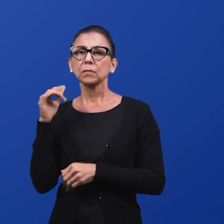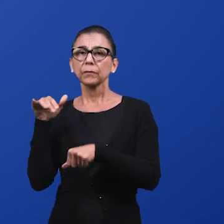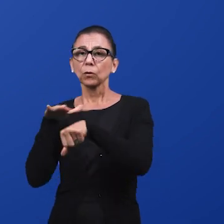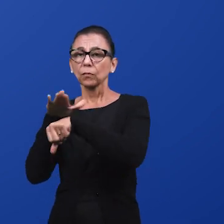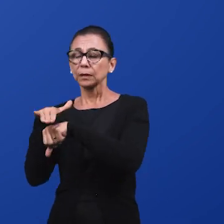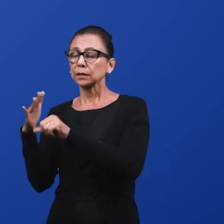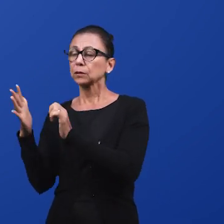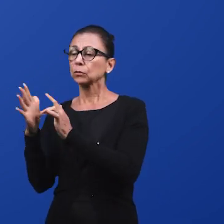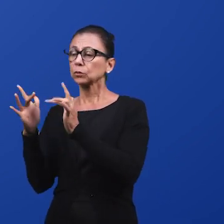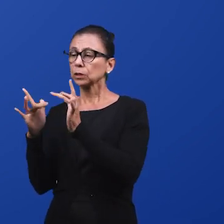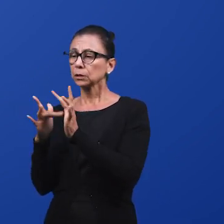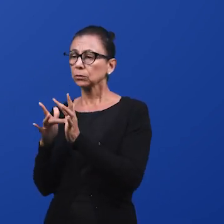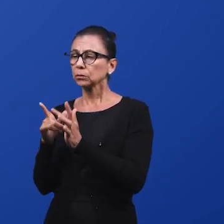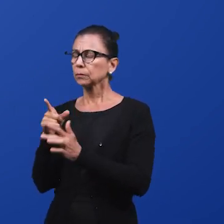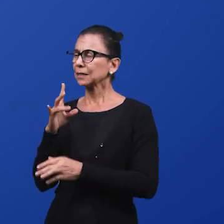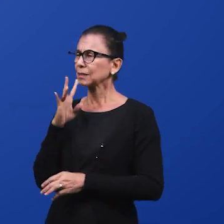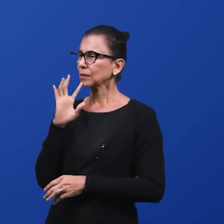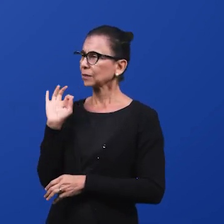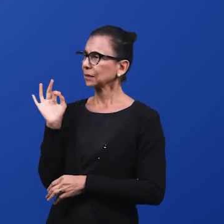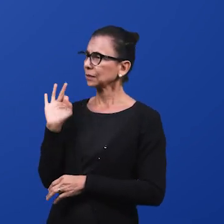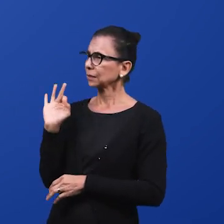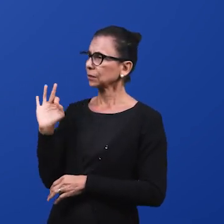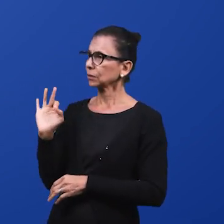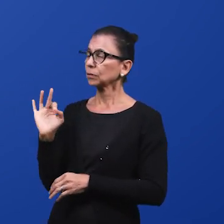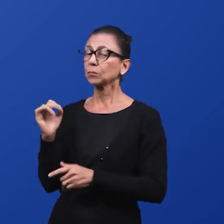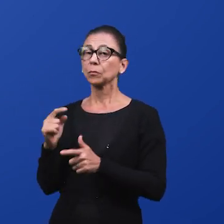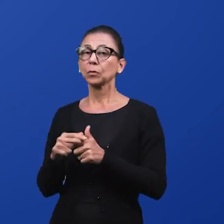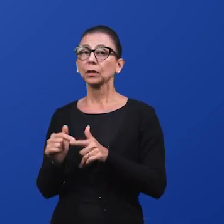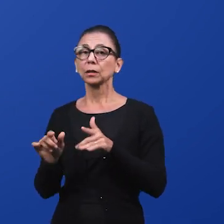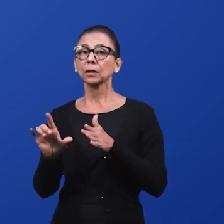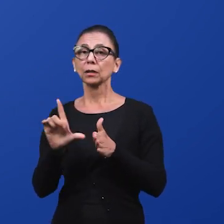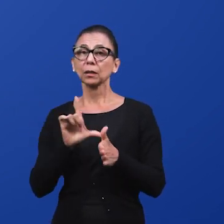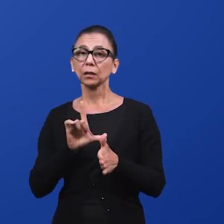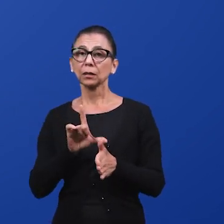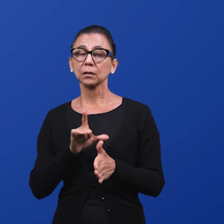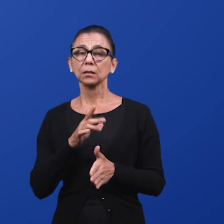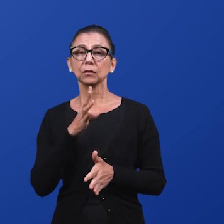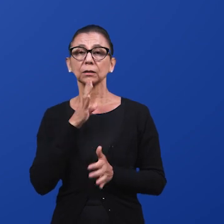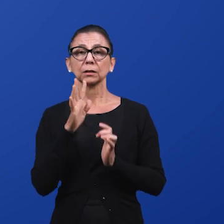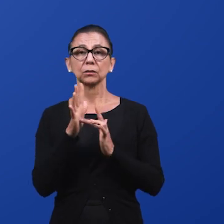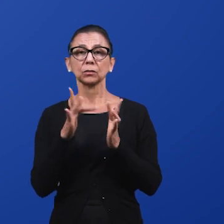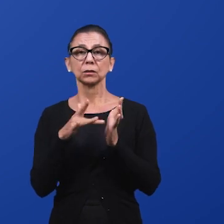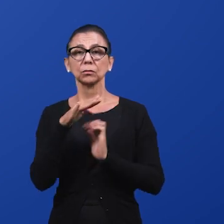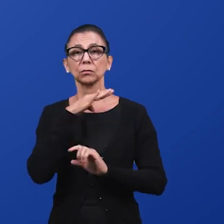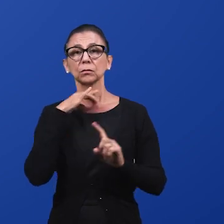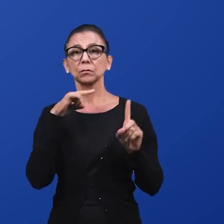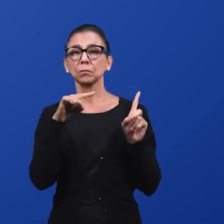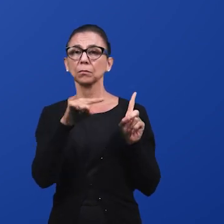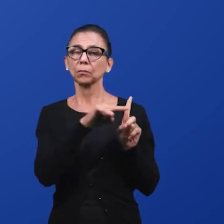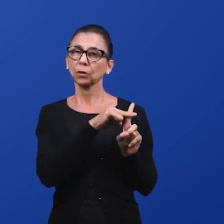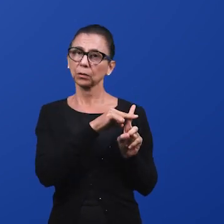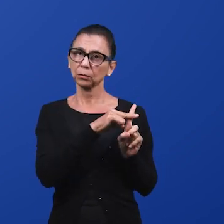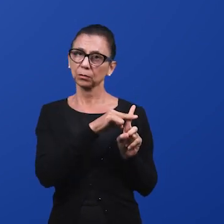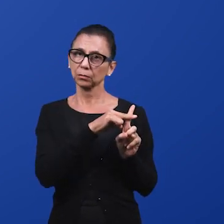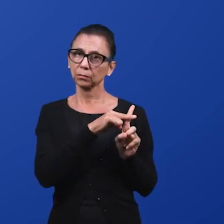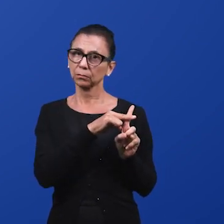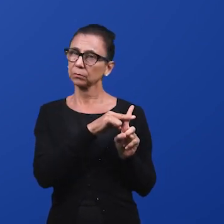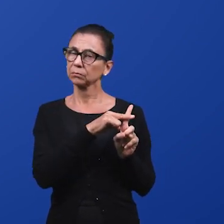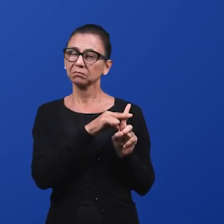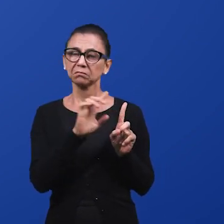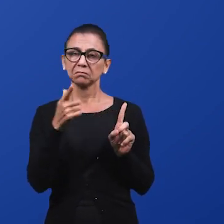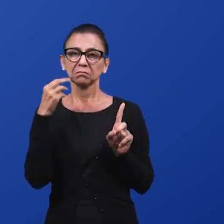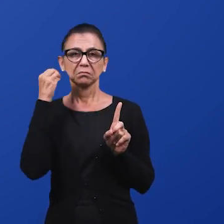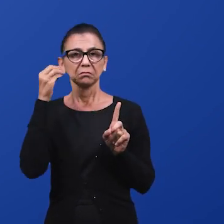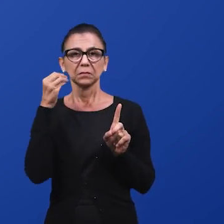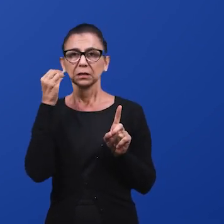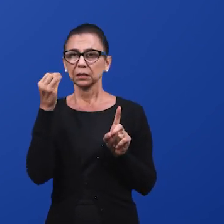o reconheceram. Por quê? Porque o Jesus que eles conheciam era o Jesus que tinha morrido. Eles